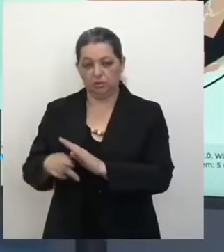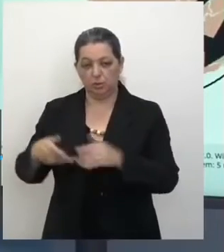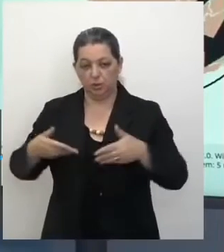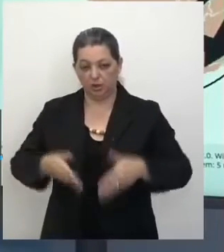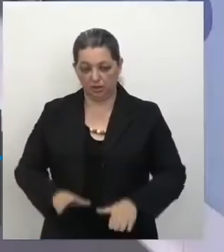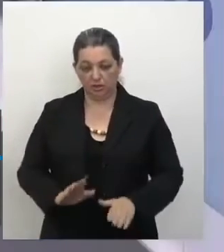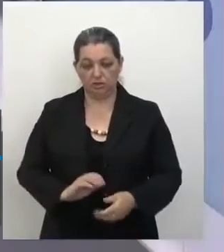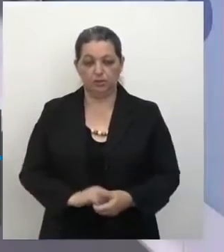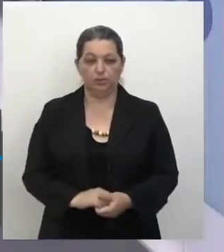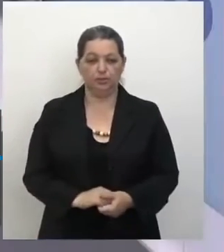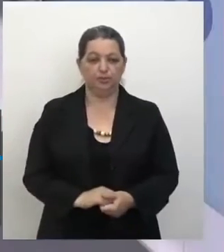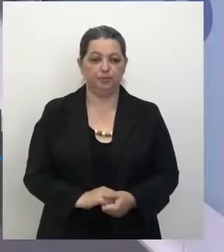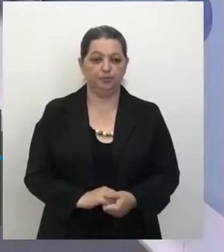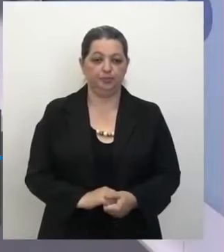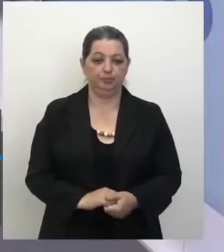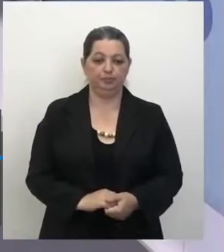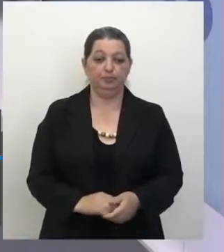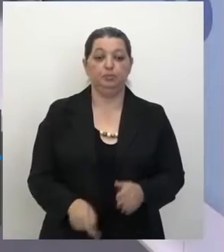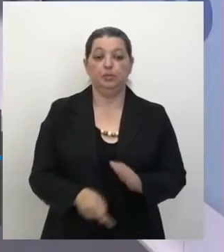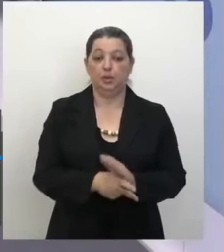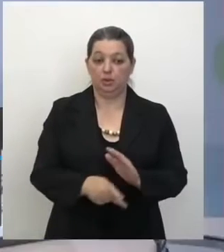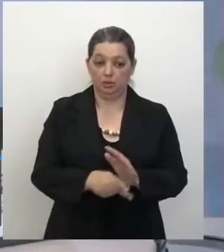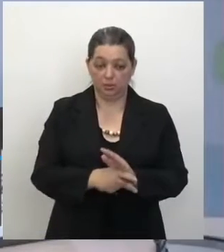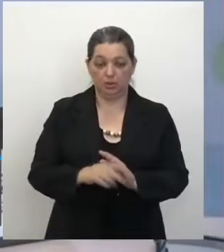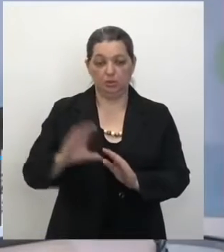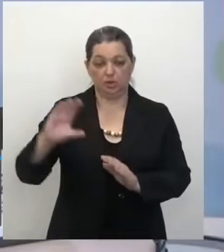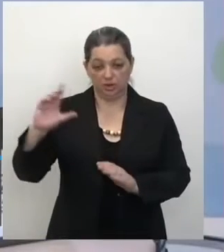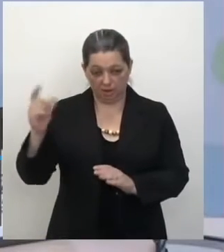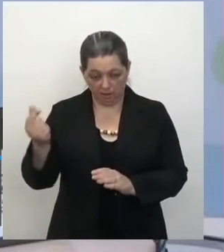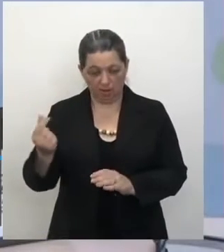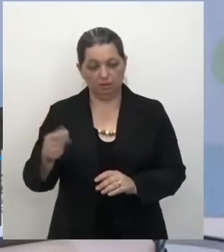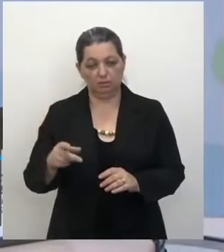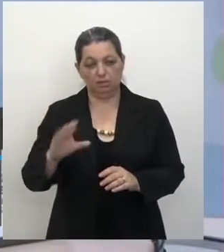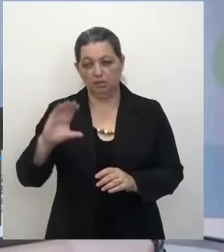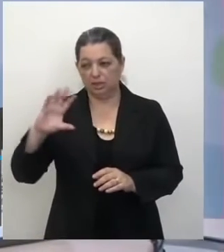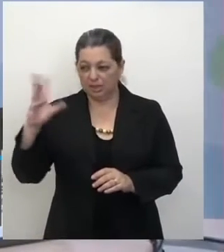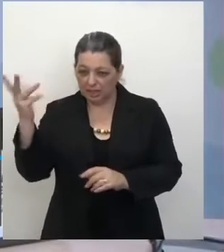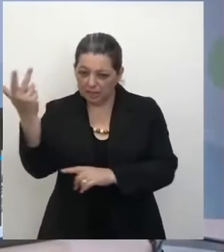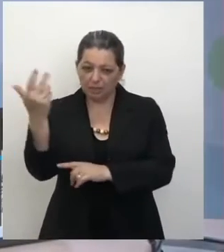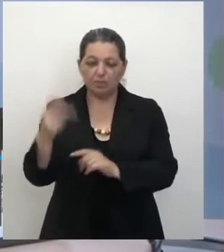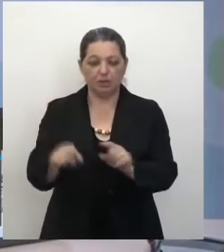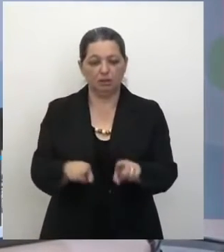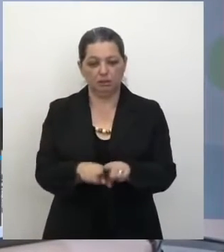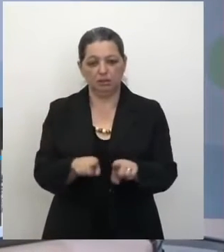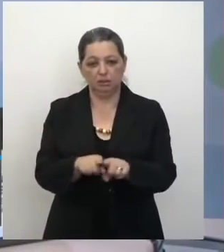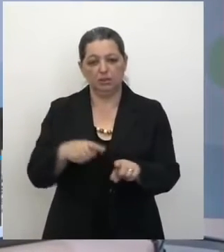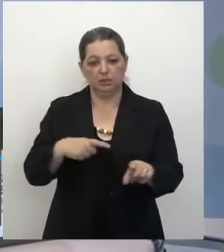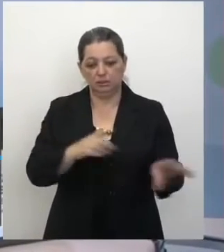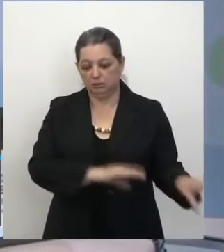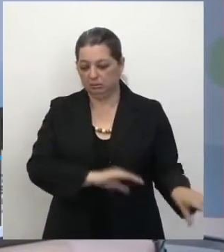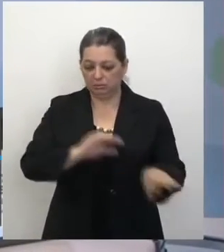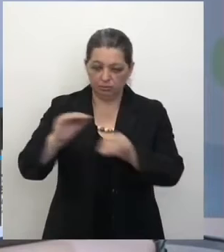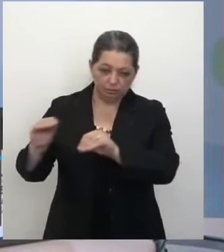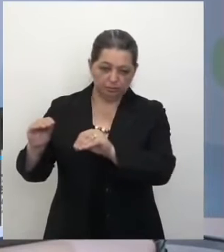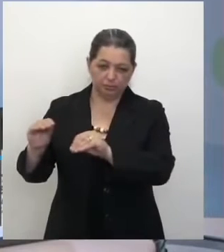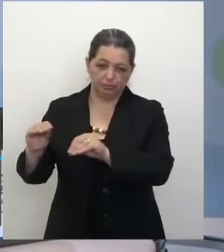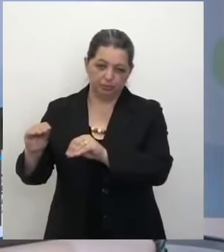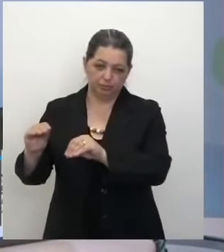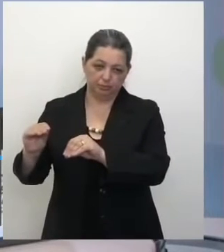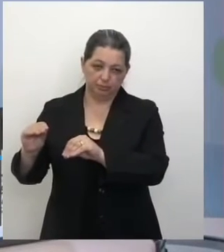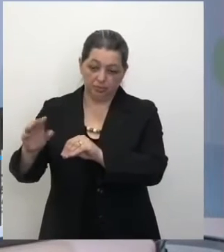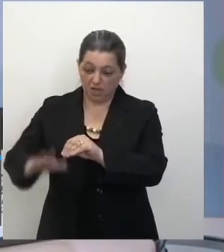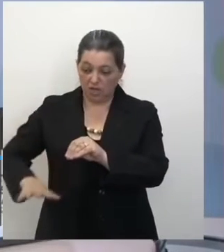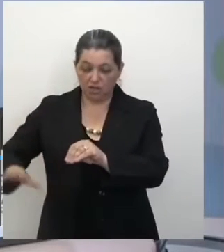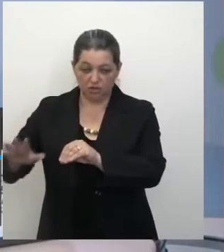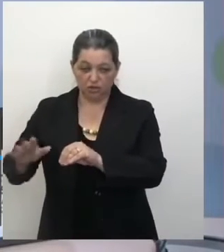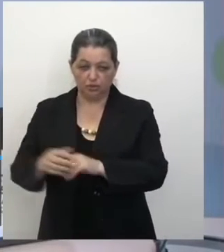coisa, professor Carlos? O impacto climático que tem na vida dessas pessoas, né, prof? Trocando-se de região. Eu lembro porque quando eu morei